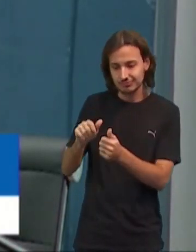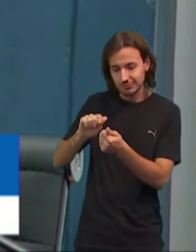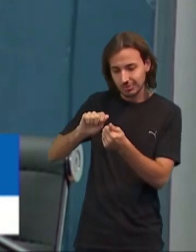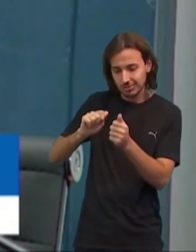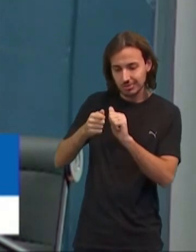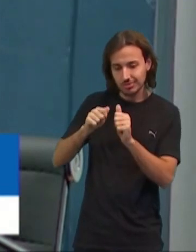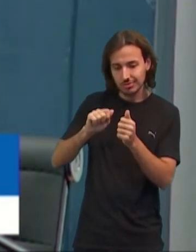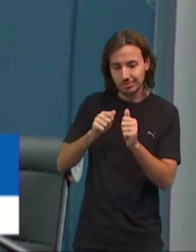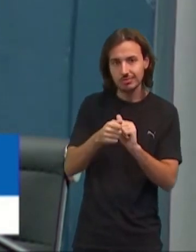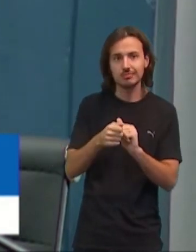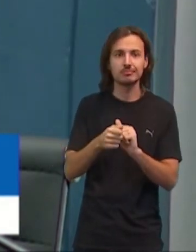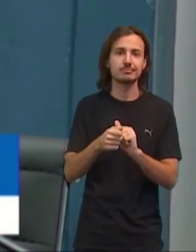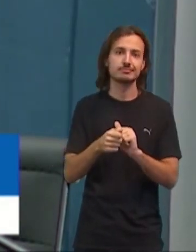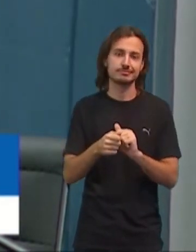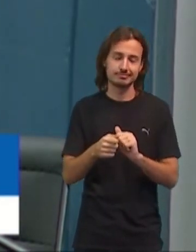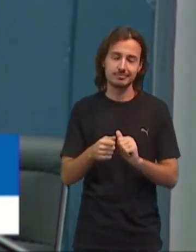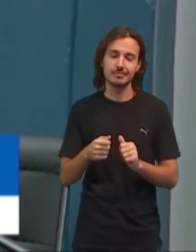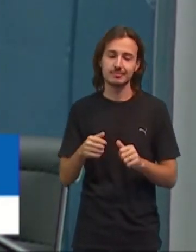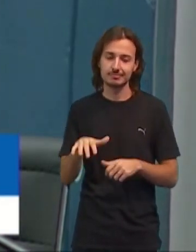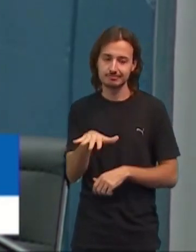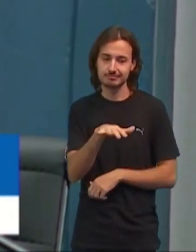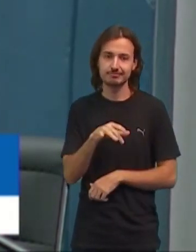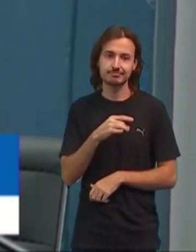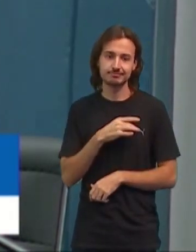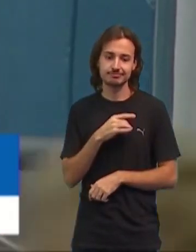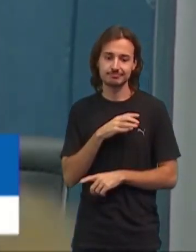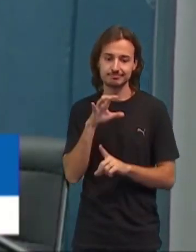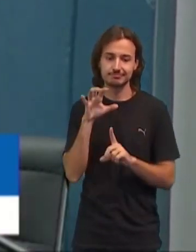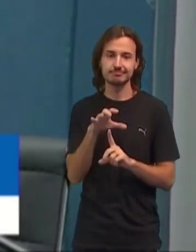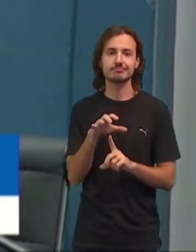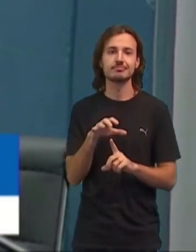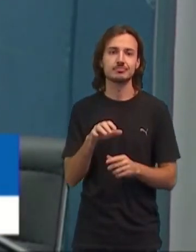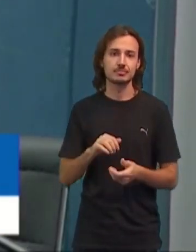gente. Nós aprovamos essa semana um aumento de cargo